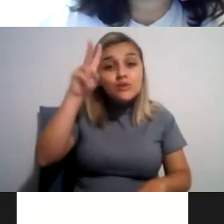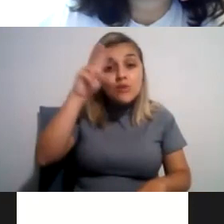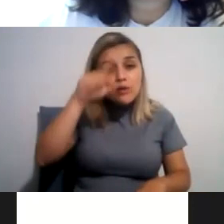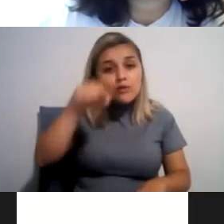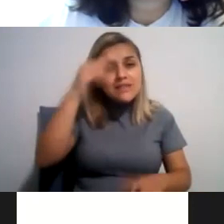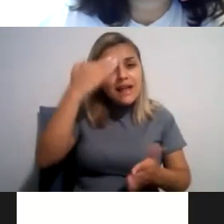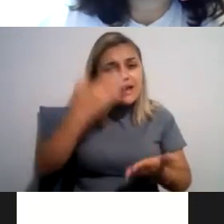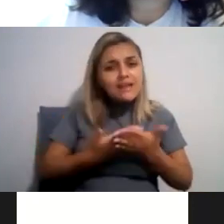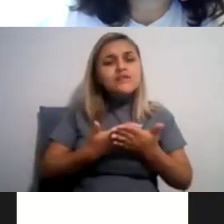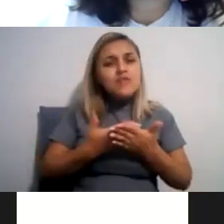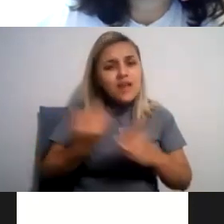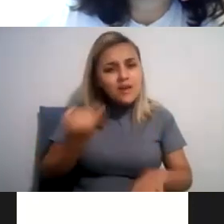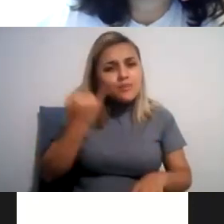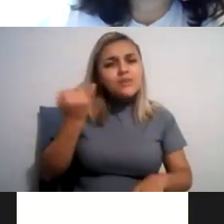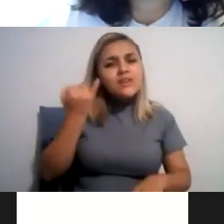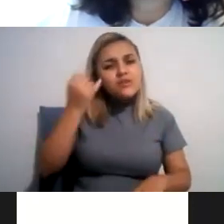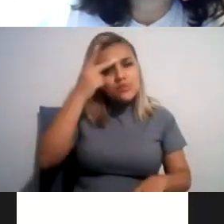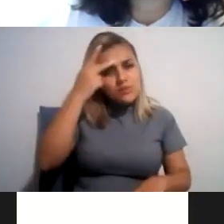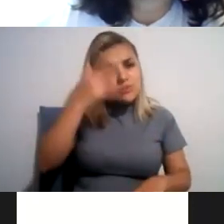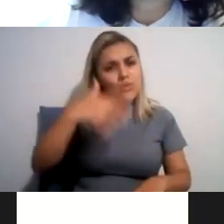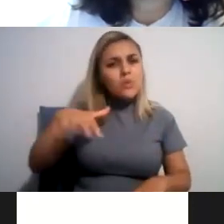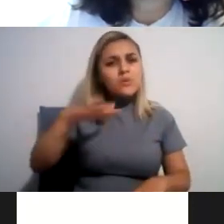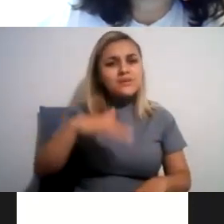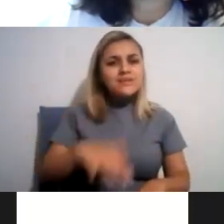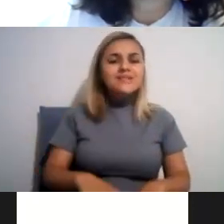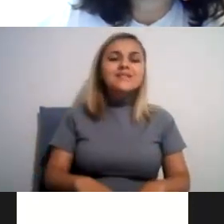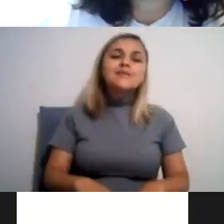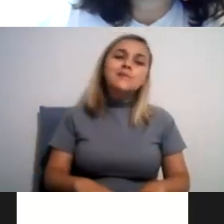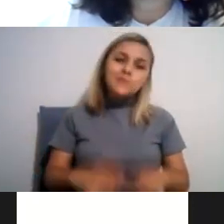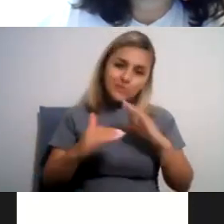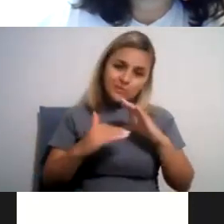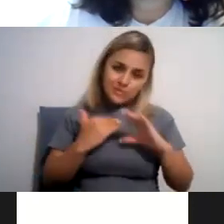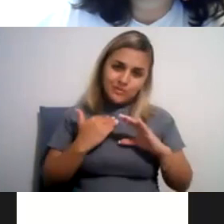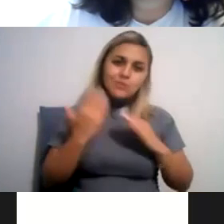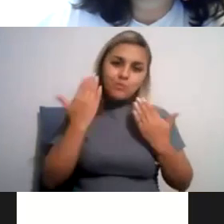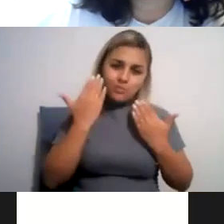sentido para muita gente. Obrigado pela palavra de novo.